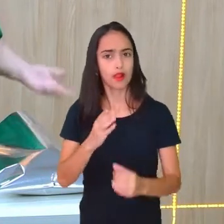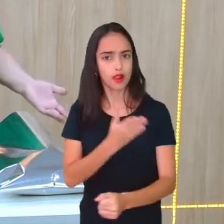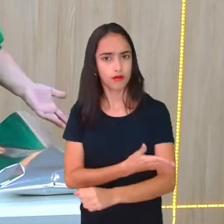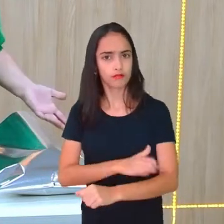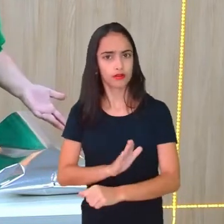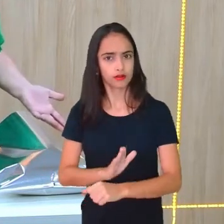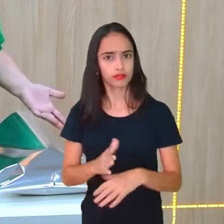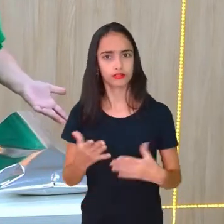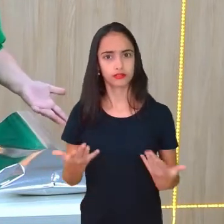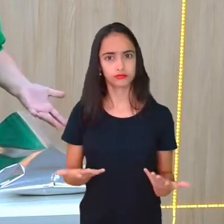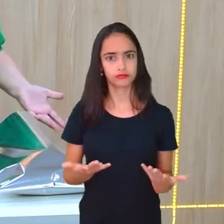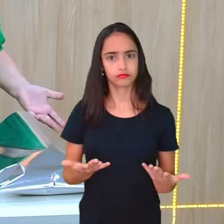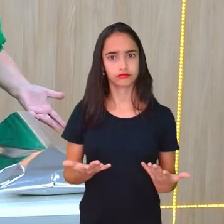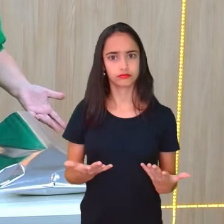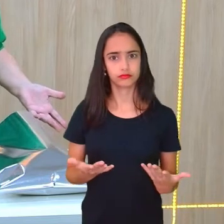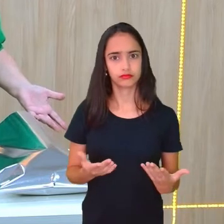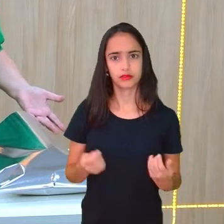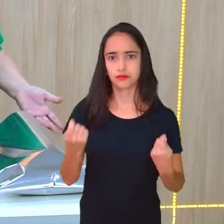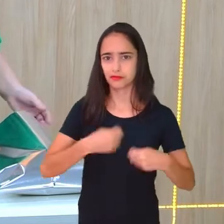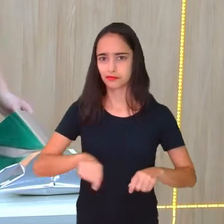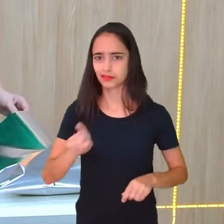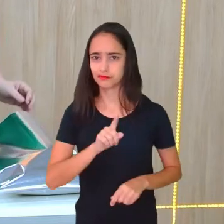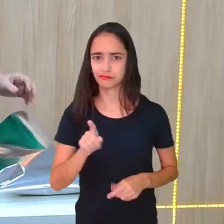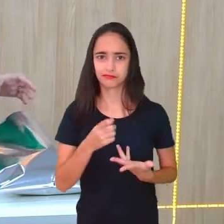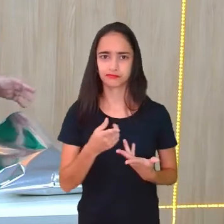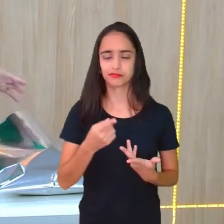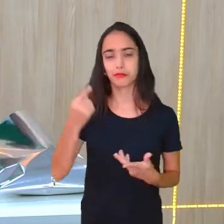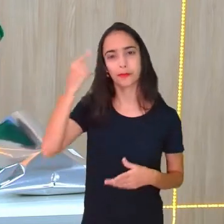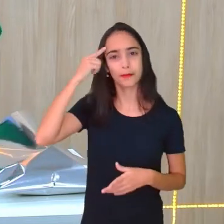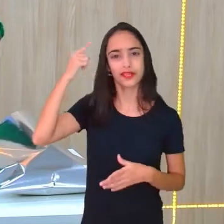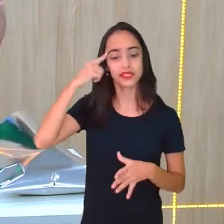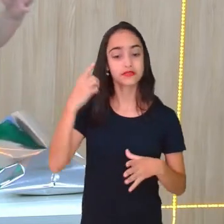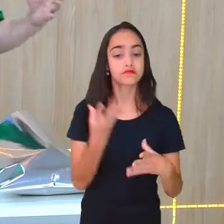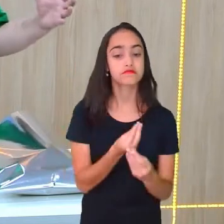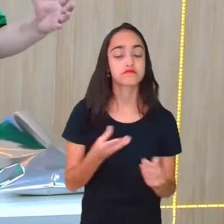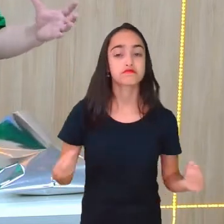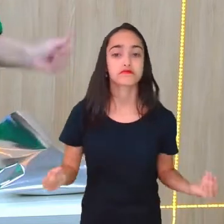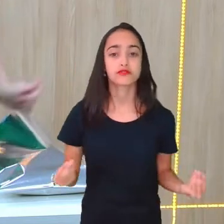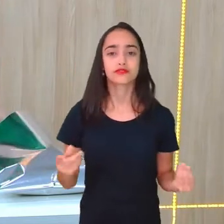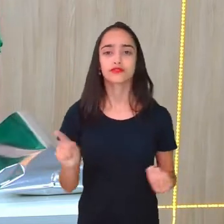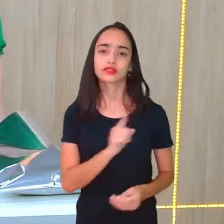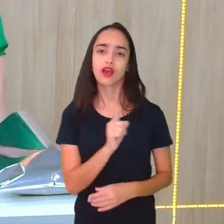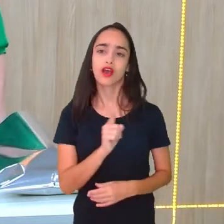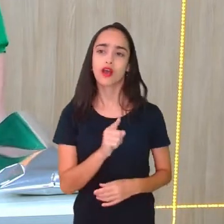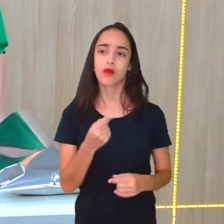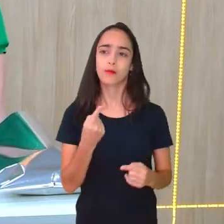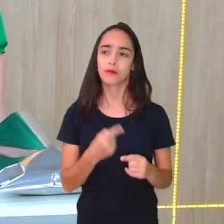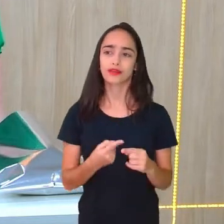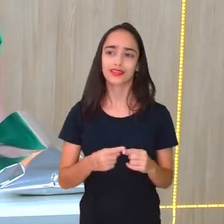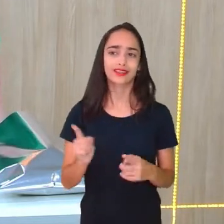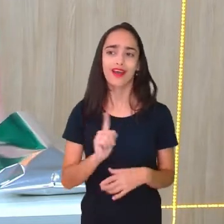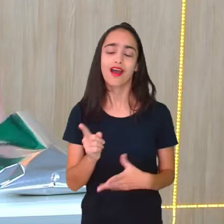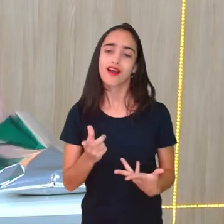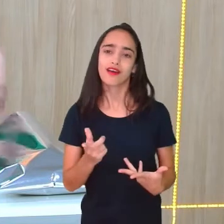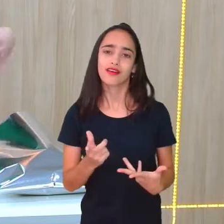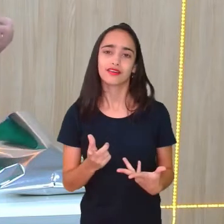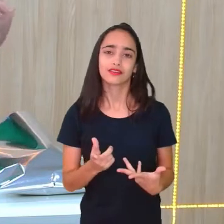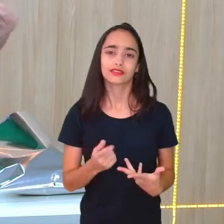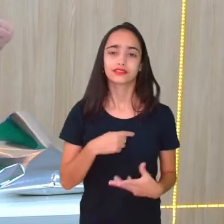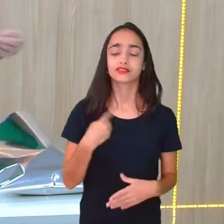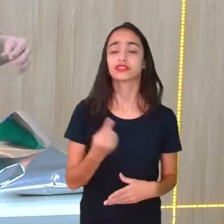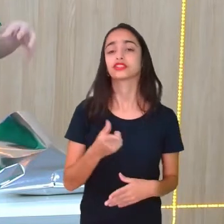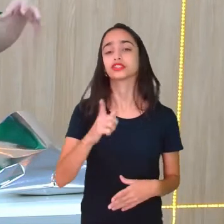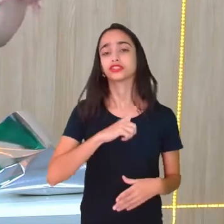que não, né? Por quê? Porque meu espaço amostral, estou usando um termo, mas